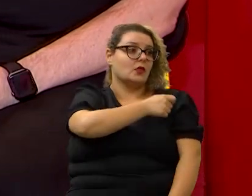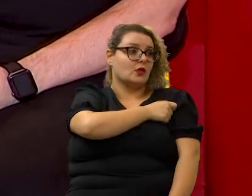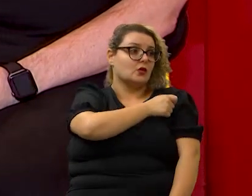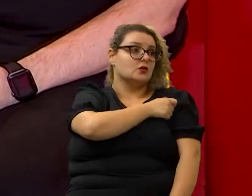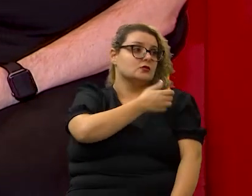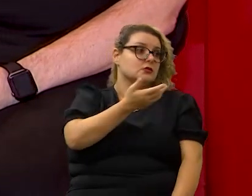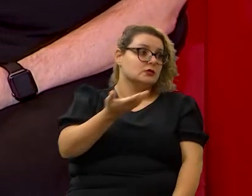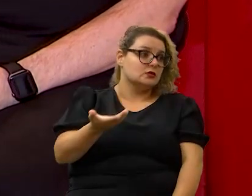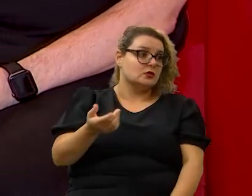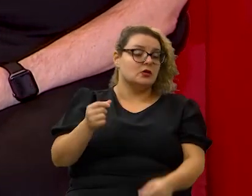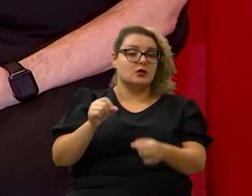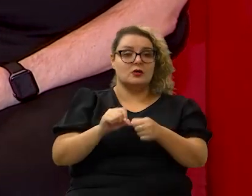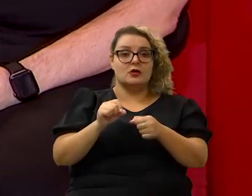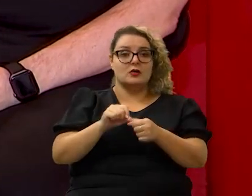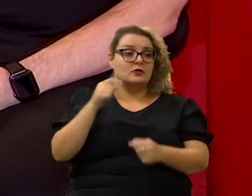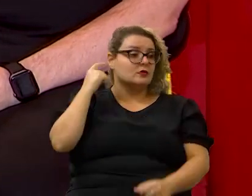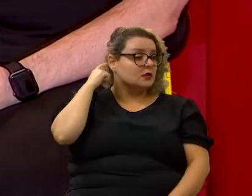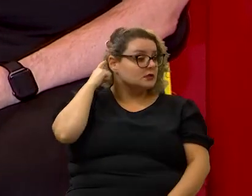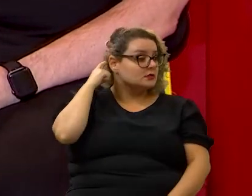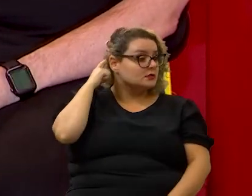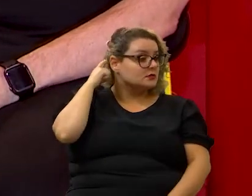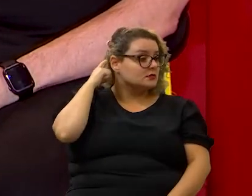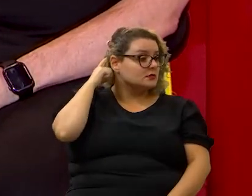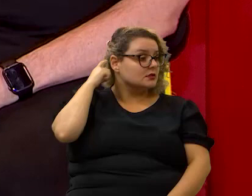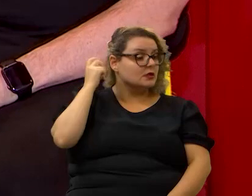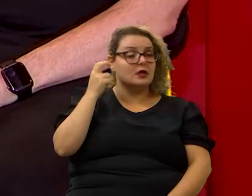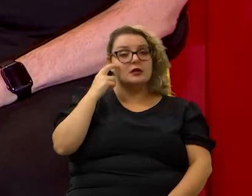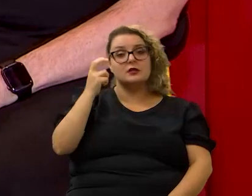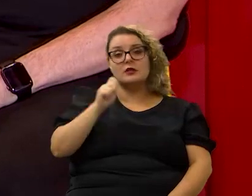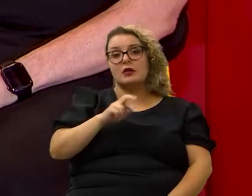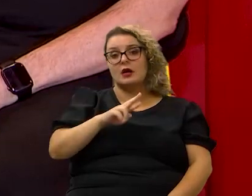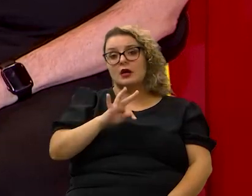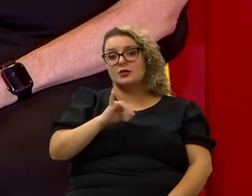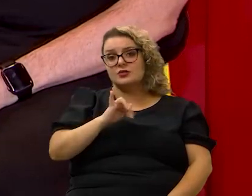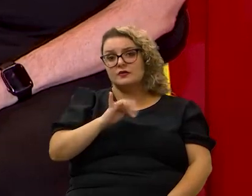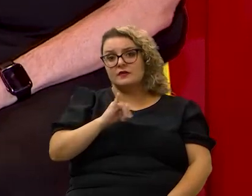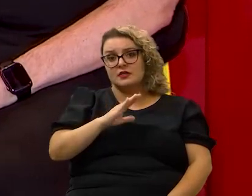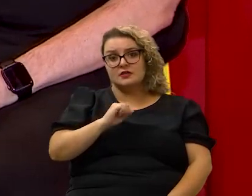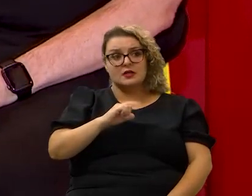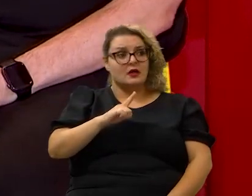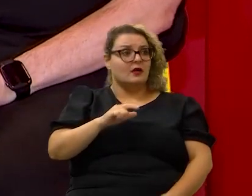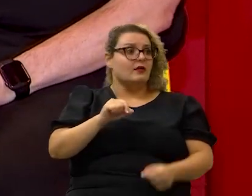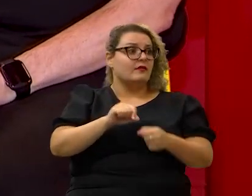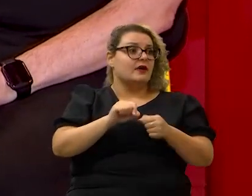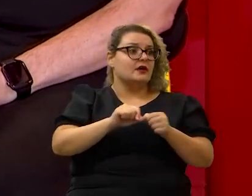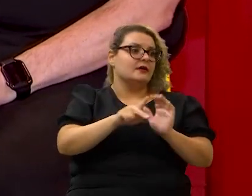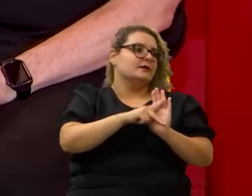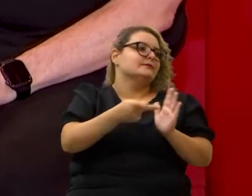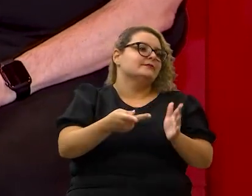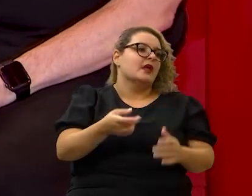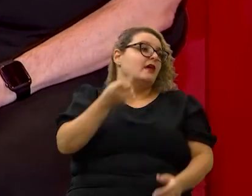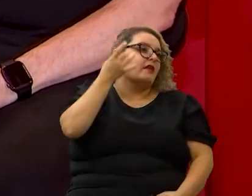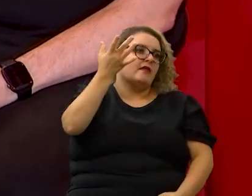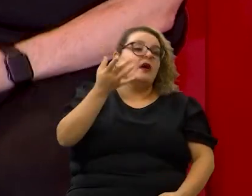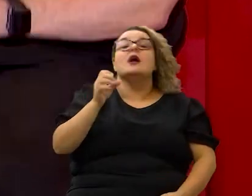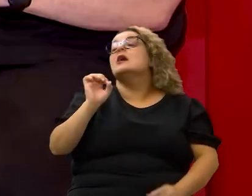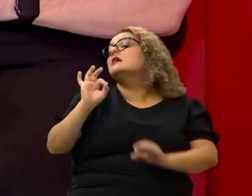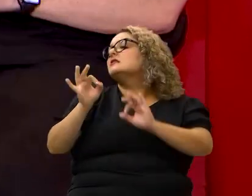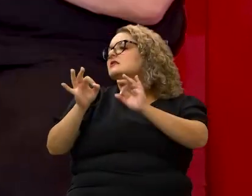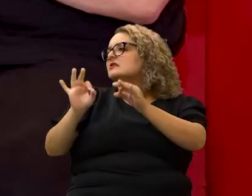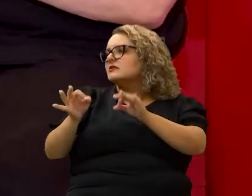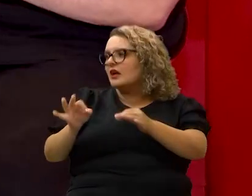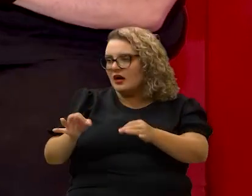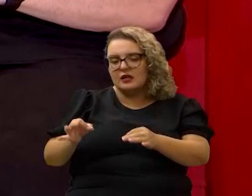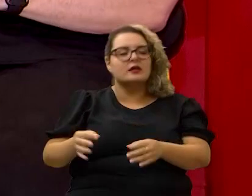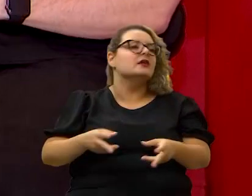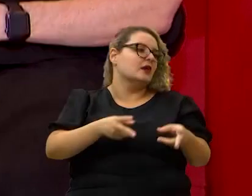alunos façam com que a inteligência artificial trabalhe por eles, né? Exatamente. Aí fica muito fácil, né? Trabalha